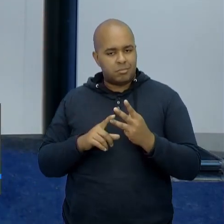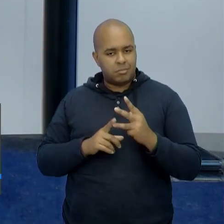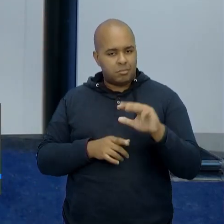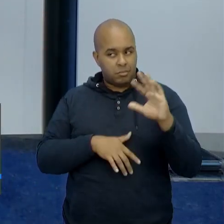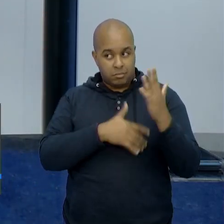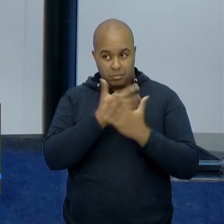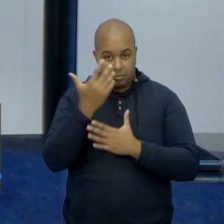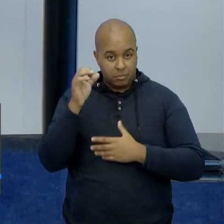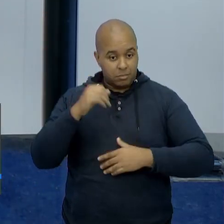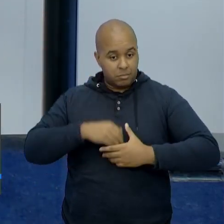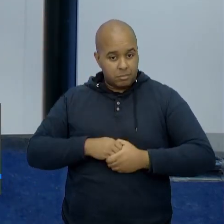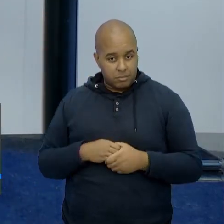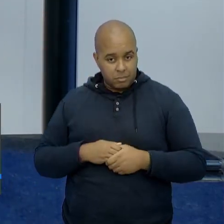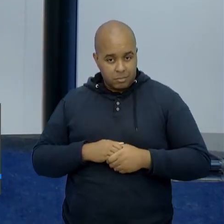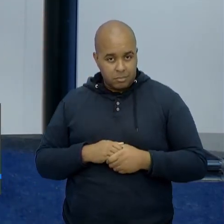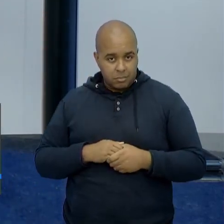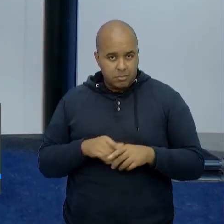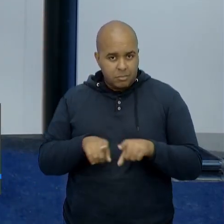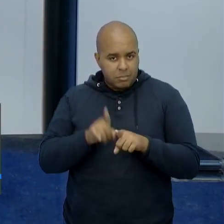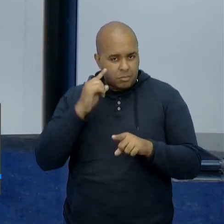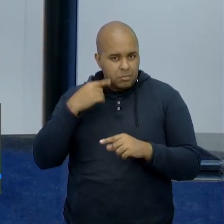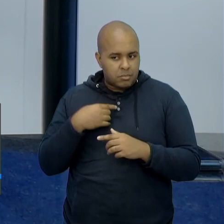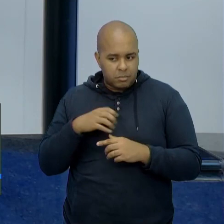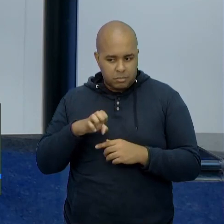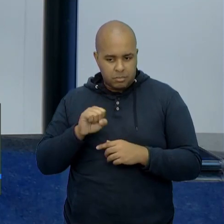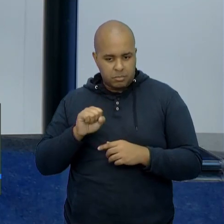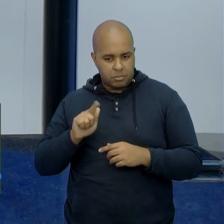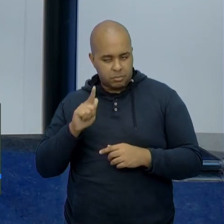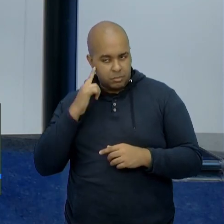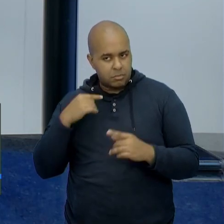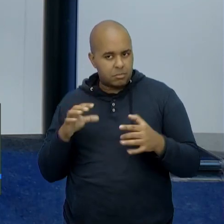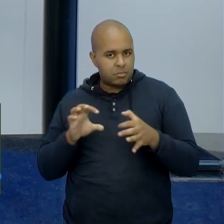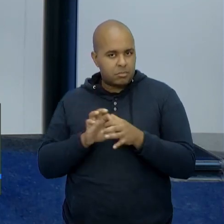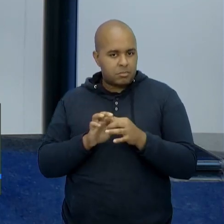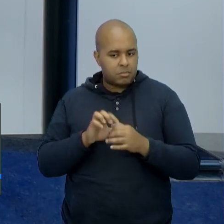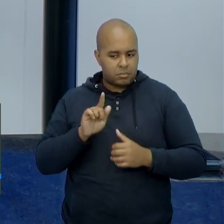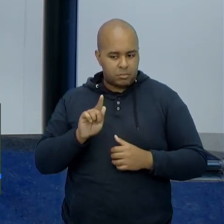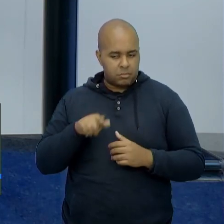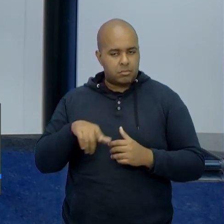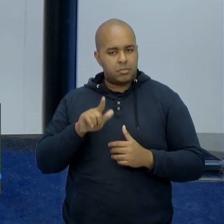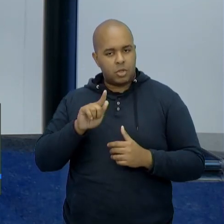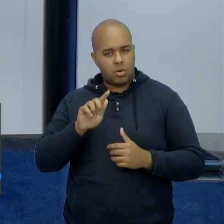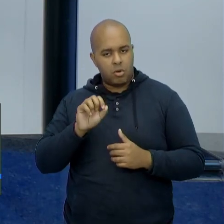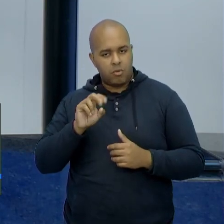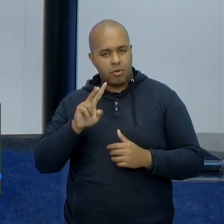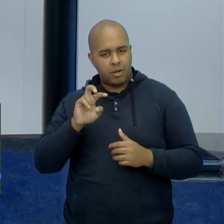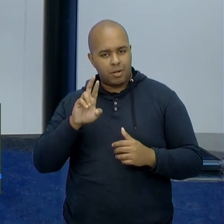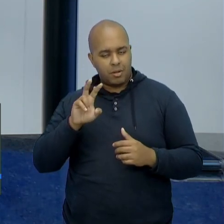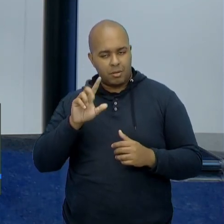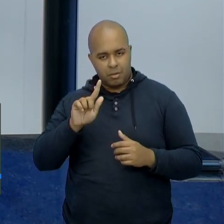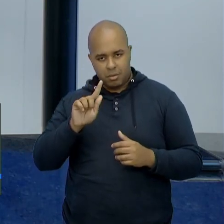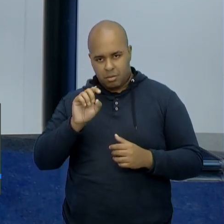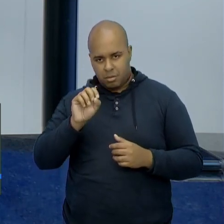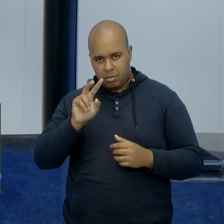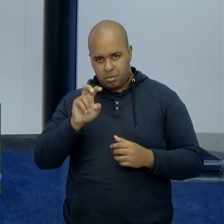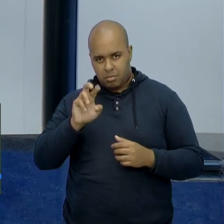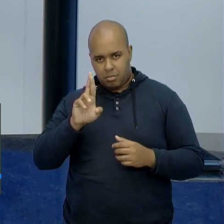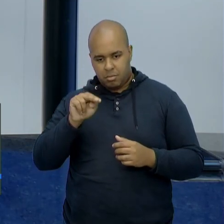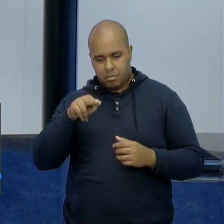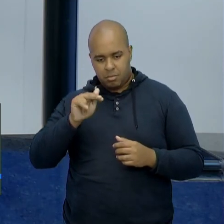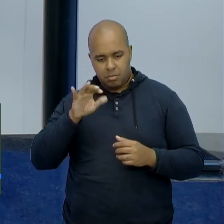no ambiental, e o ESG, ele incorporou o G de governança. Então, a gente não